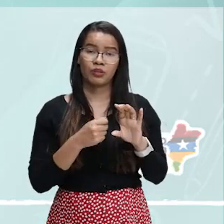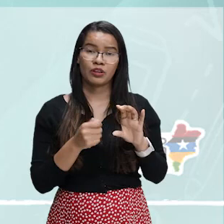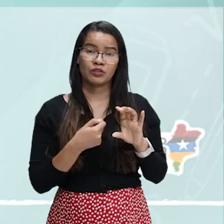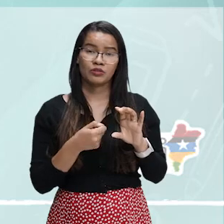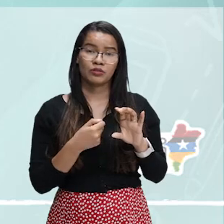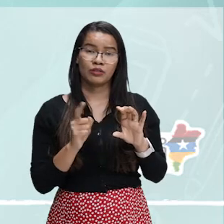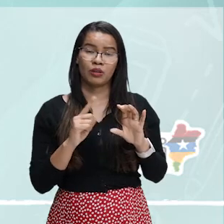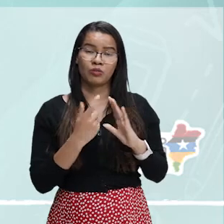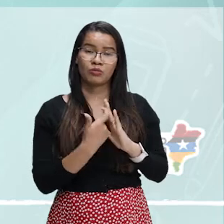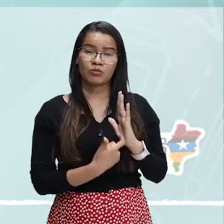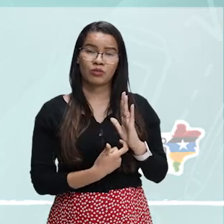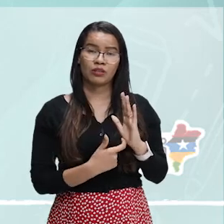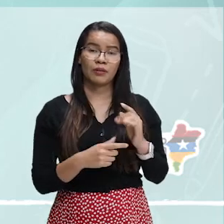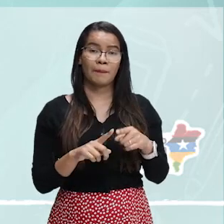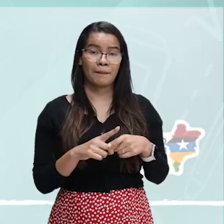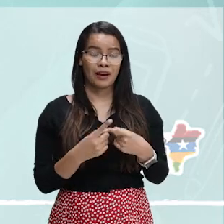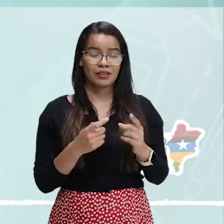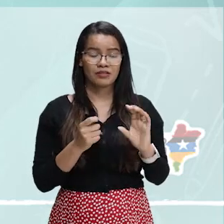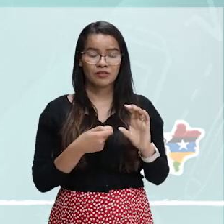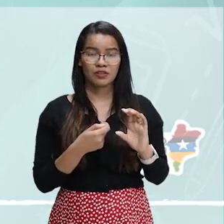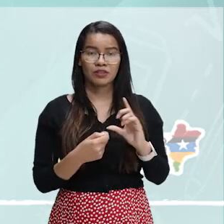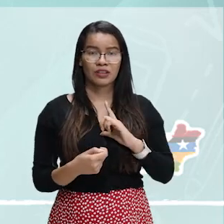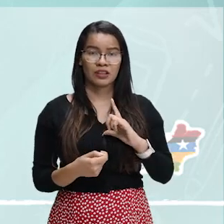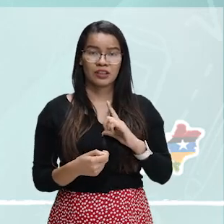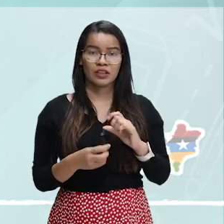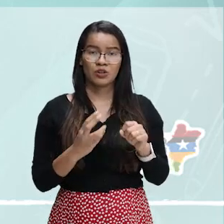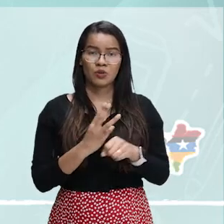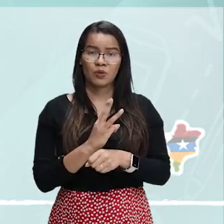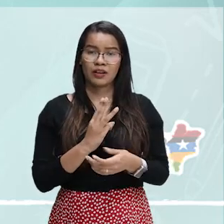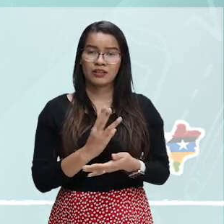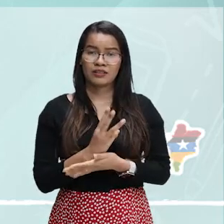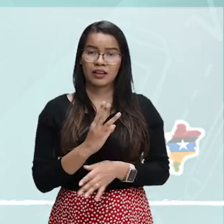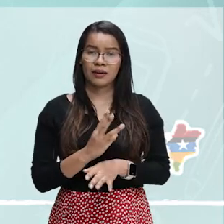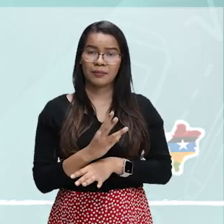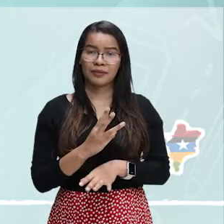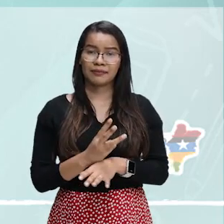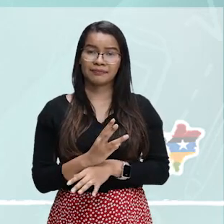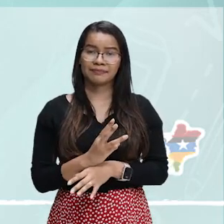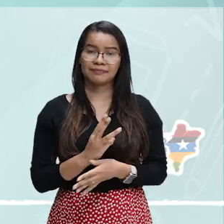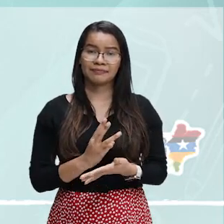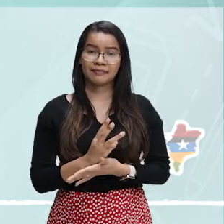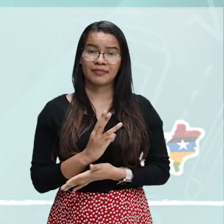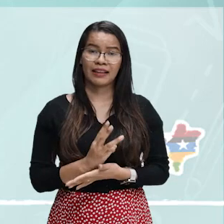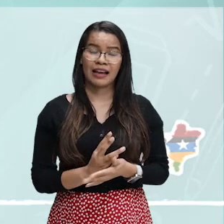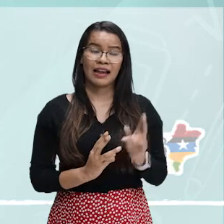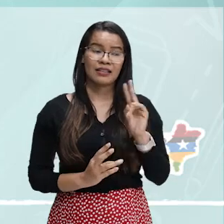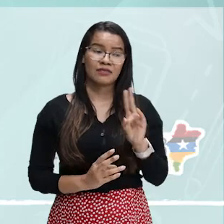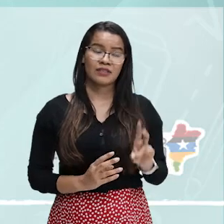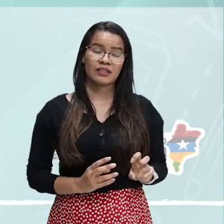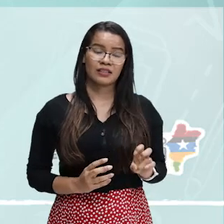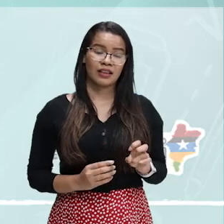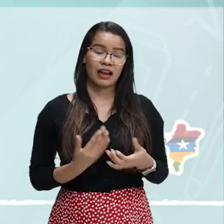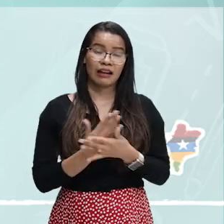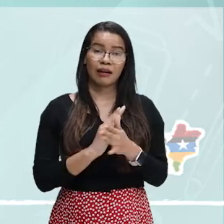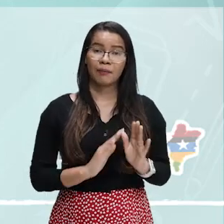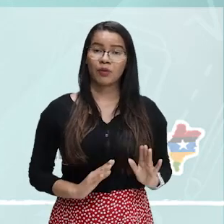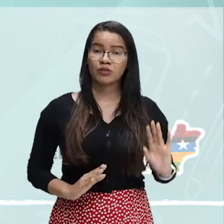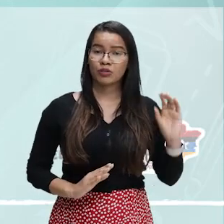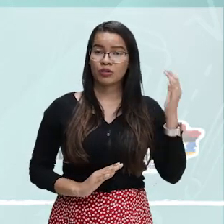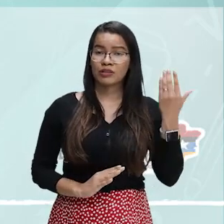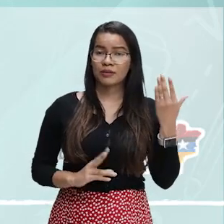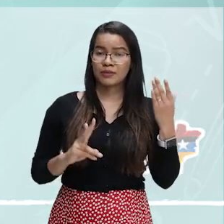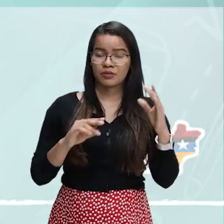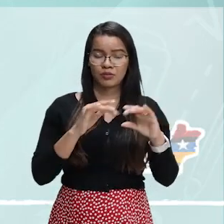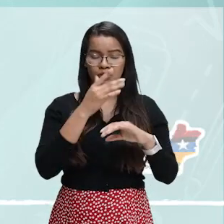a ferramenta do WhatsApp. Aconteceu, acabou de acontecer. A pessoa bota um vídeo, faz uma filmagem, joga nos